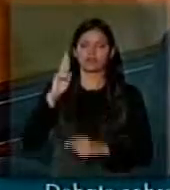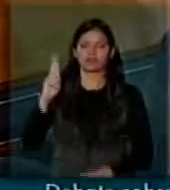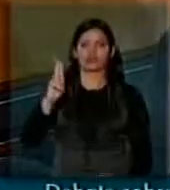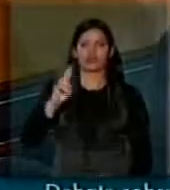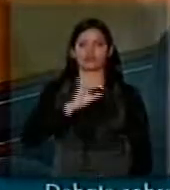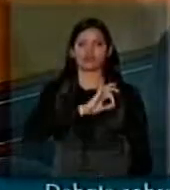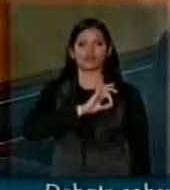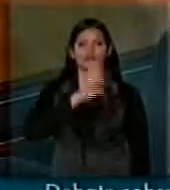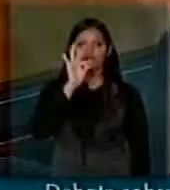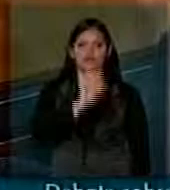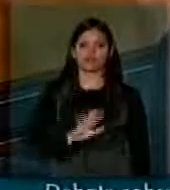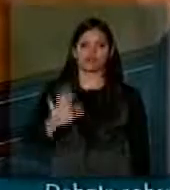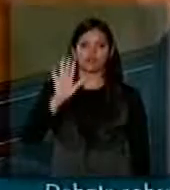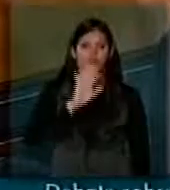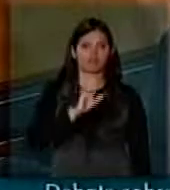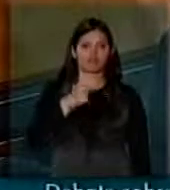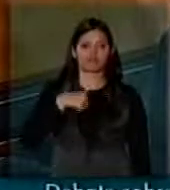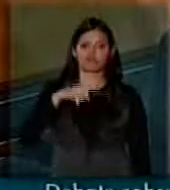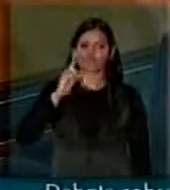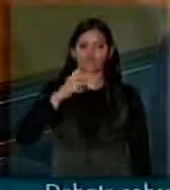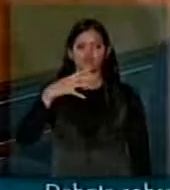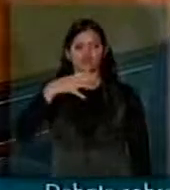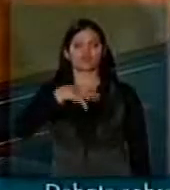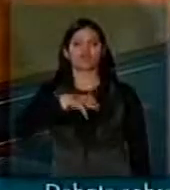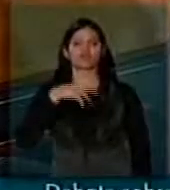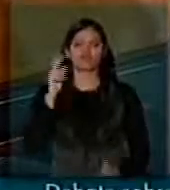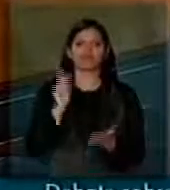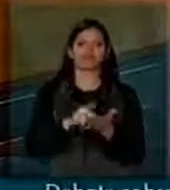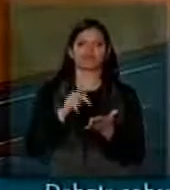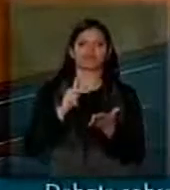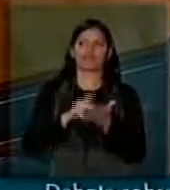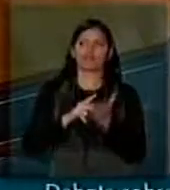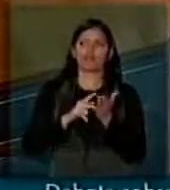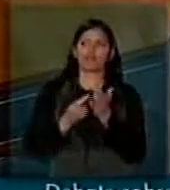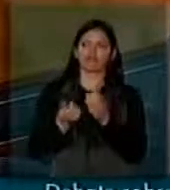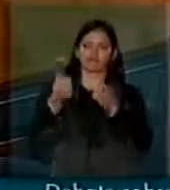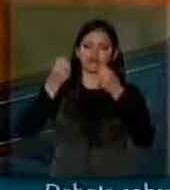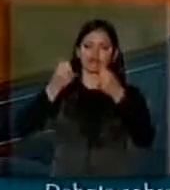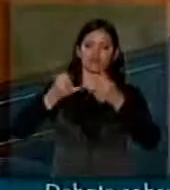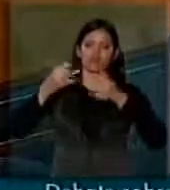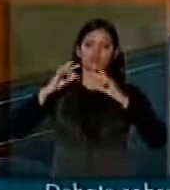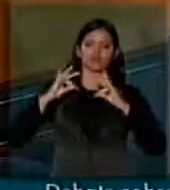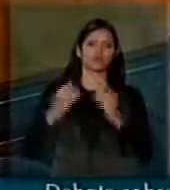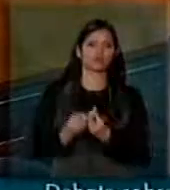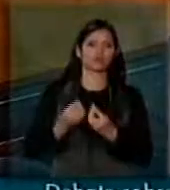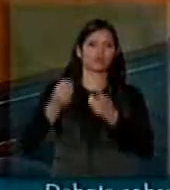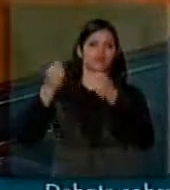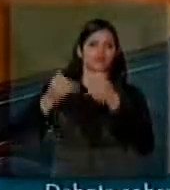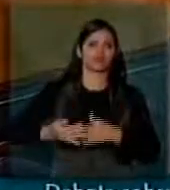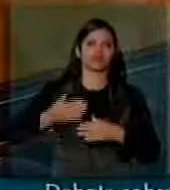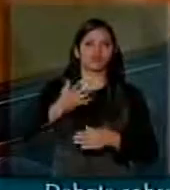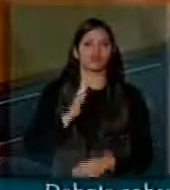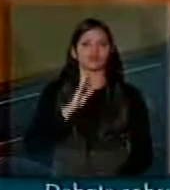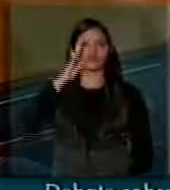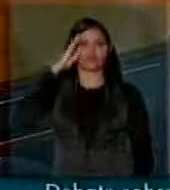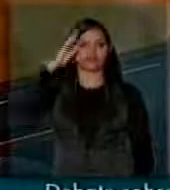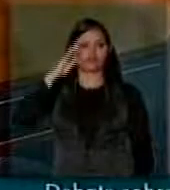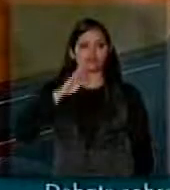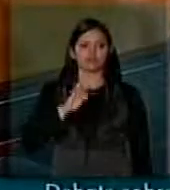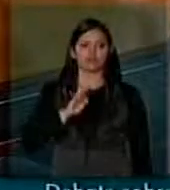Eu não senti, né, realmente contemplado pela fala do Tenente